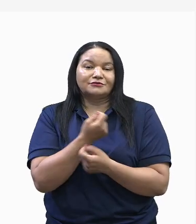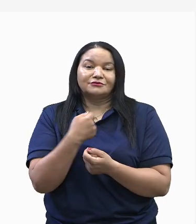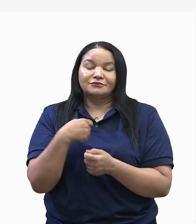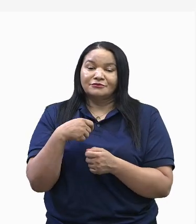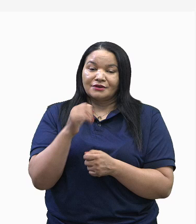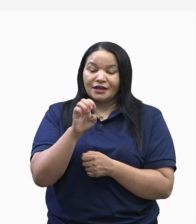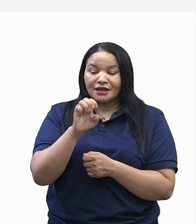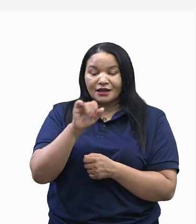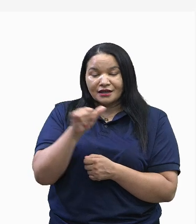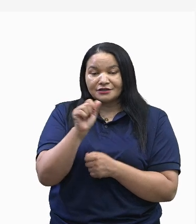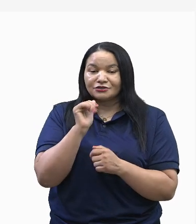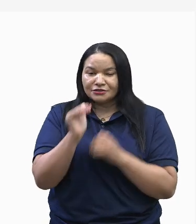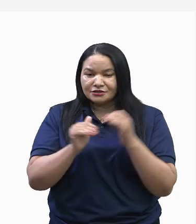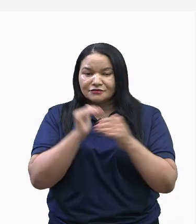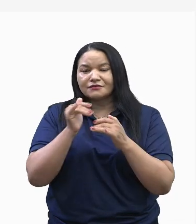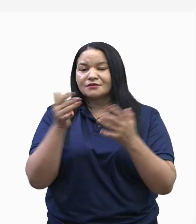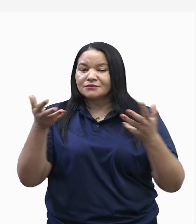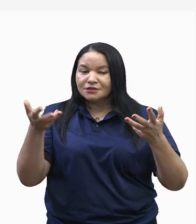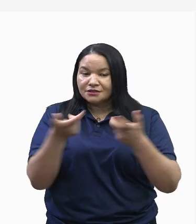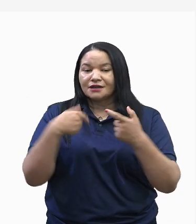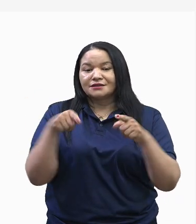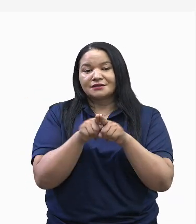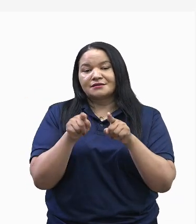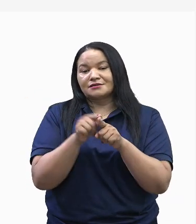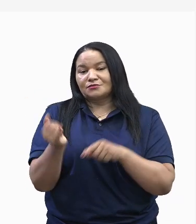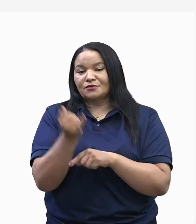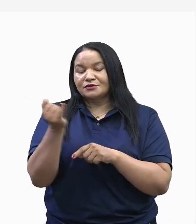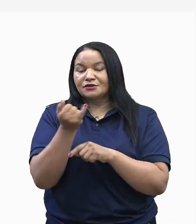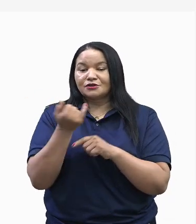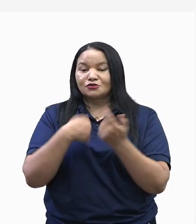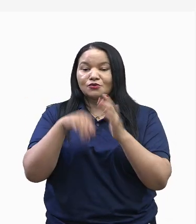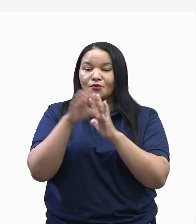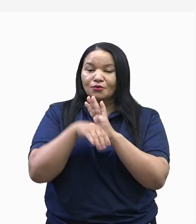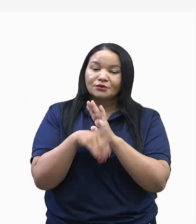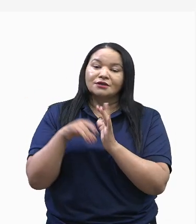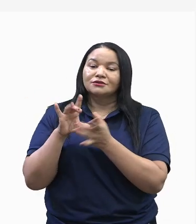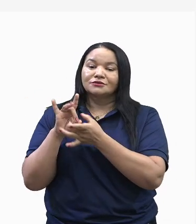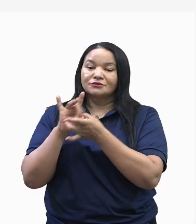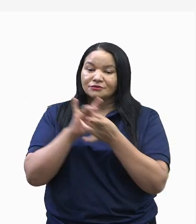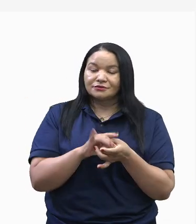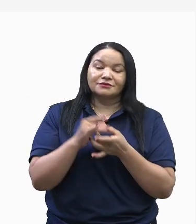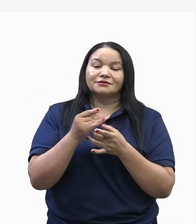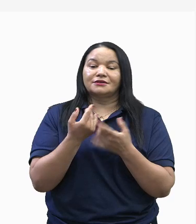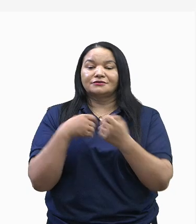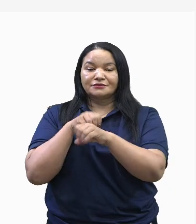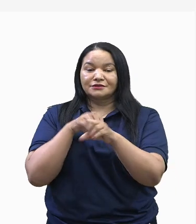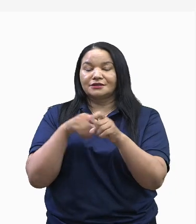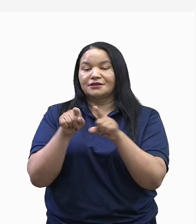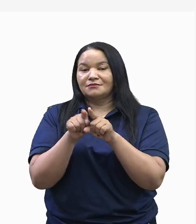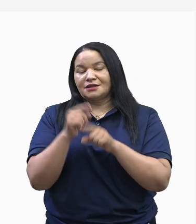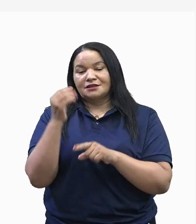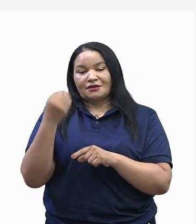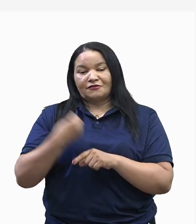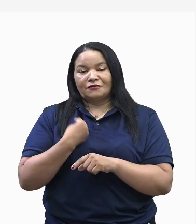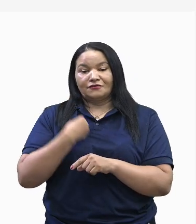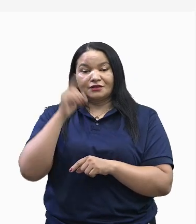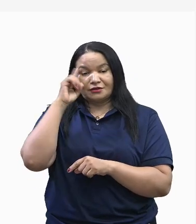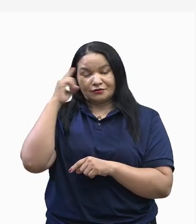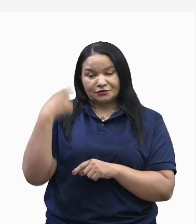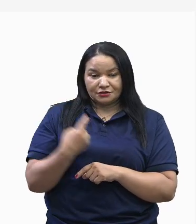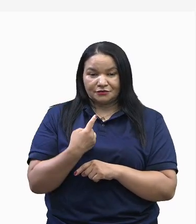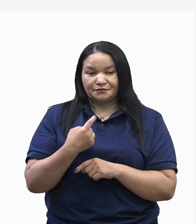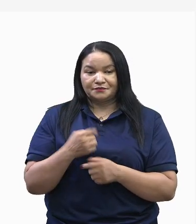né, desenvolver as habilidades essenciais no contexto educacional e na vida do cotidiano. Então,